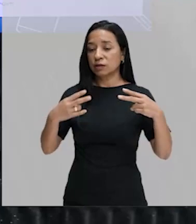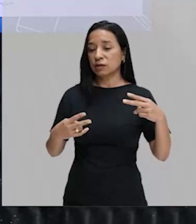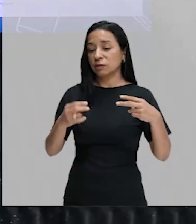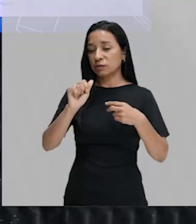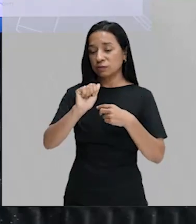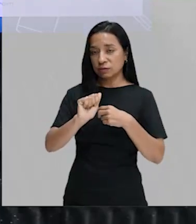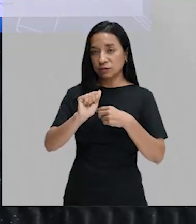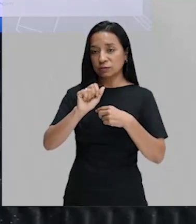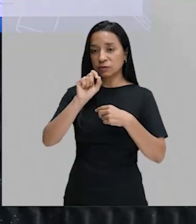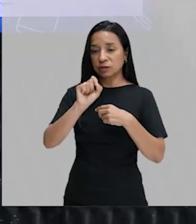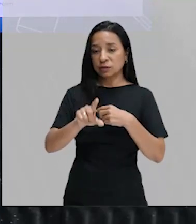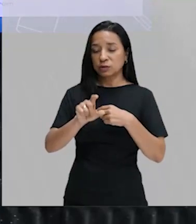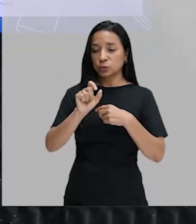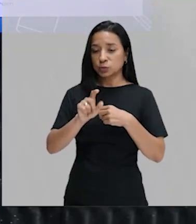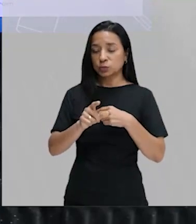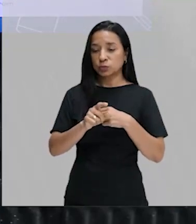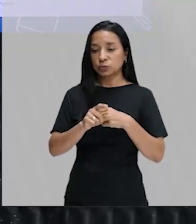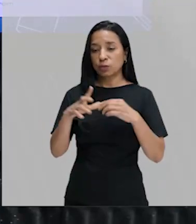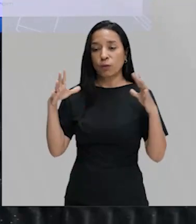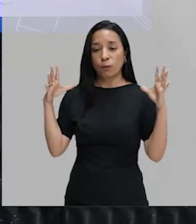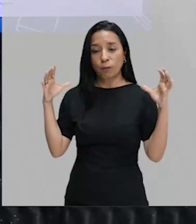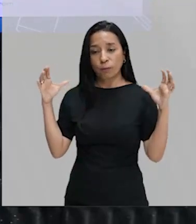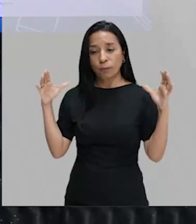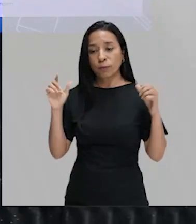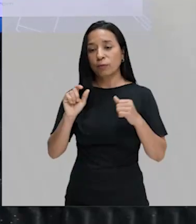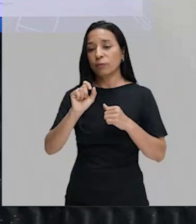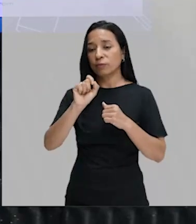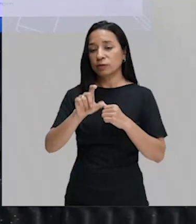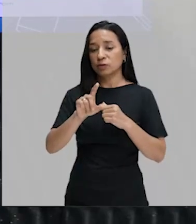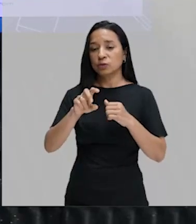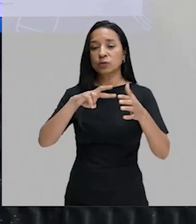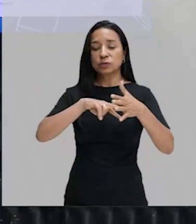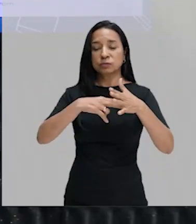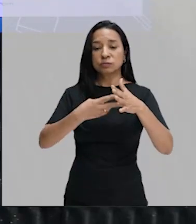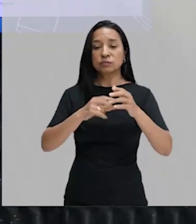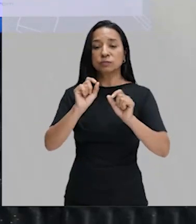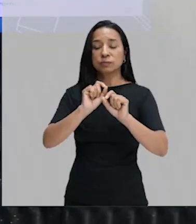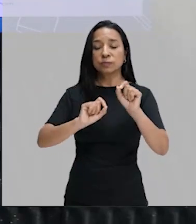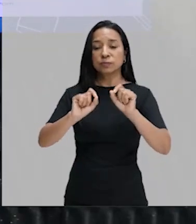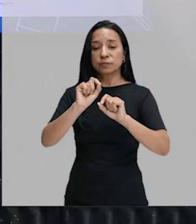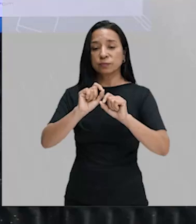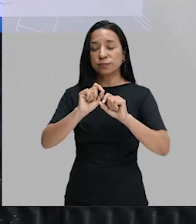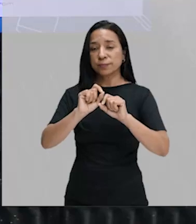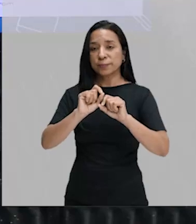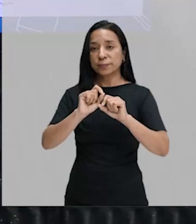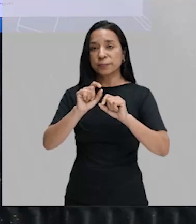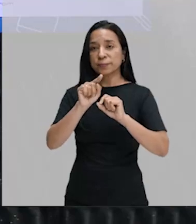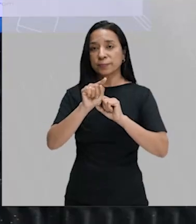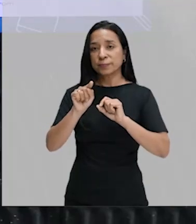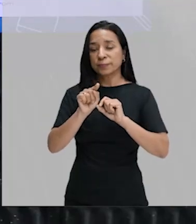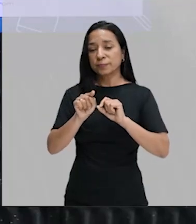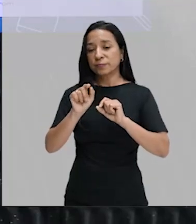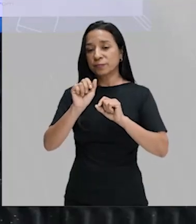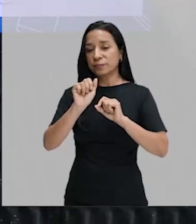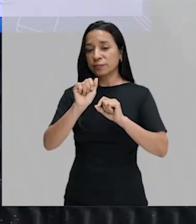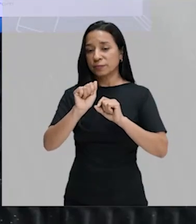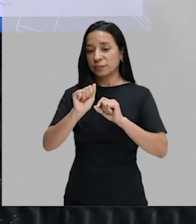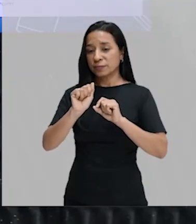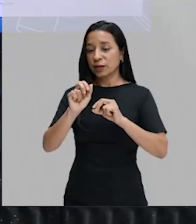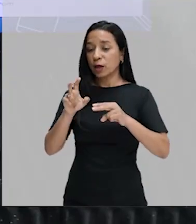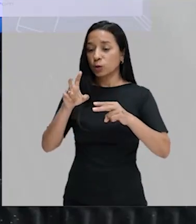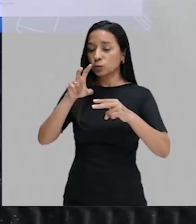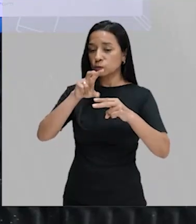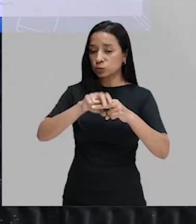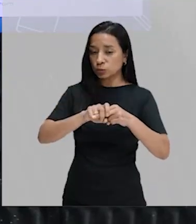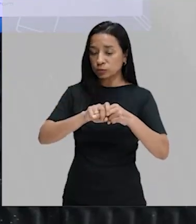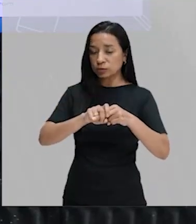azul, né, pessoal? O pombo aqui vai ser azul. Isso significa o quê? Que o alelo ZA é dominante sobre